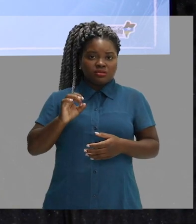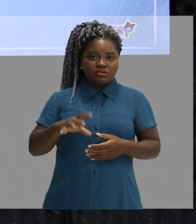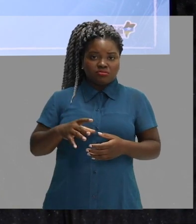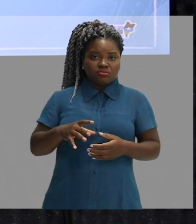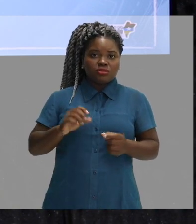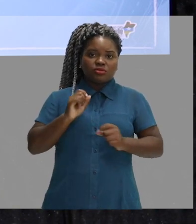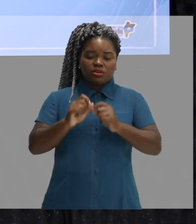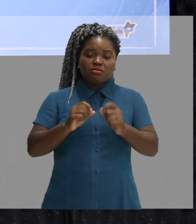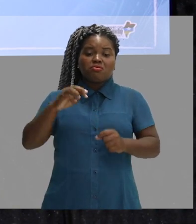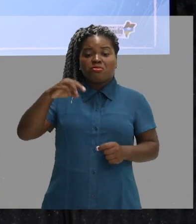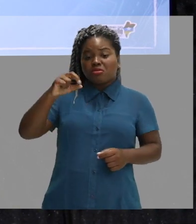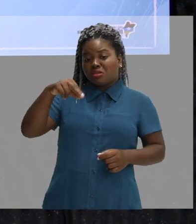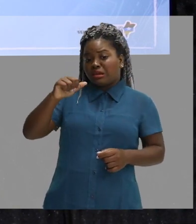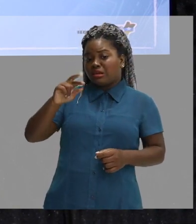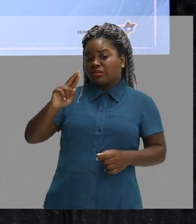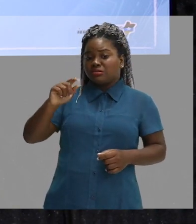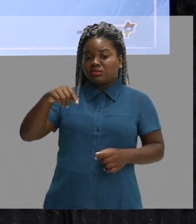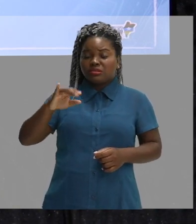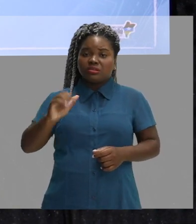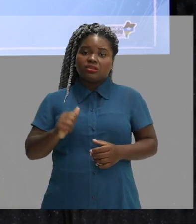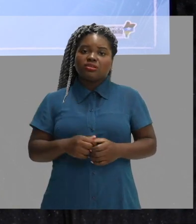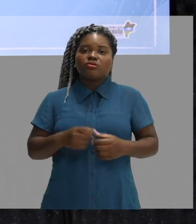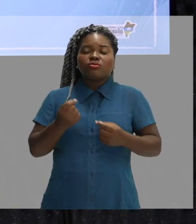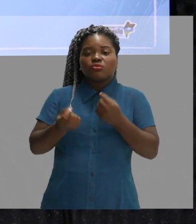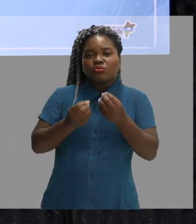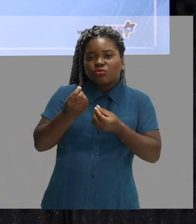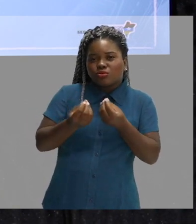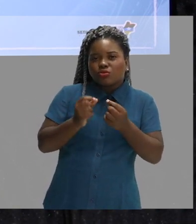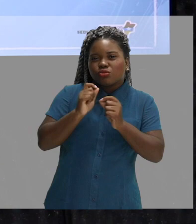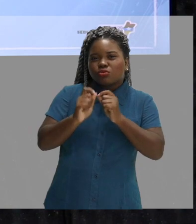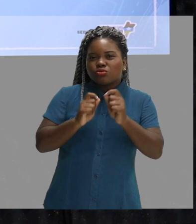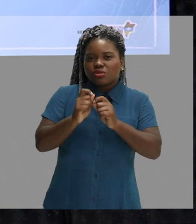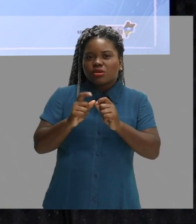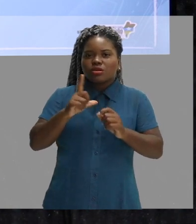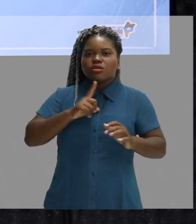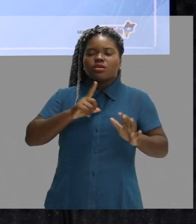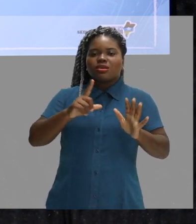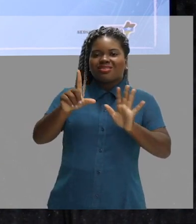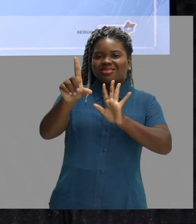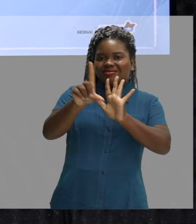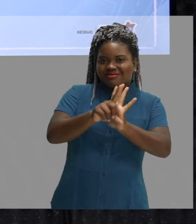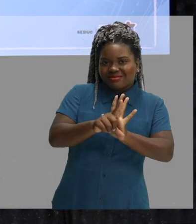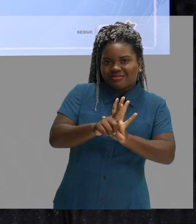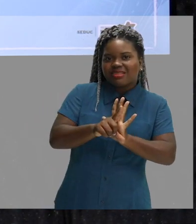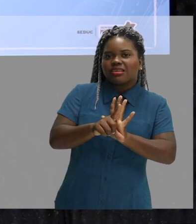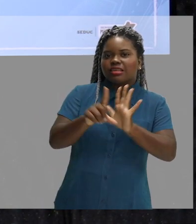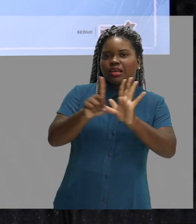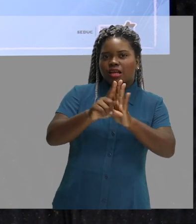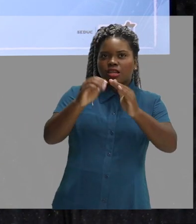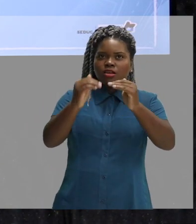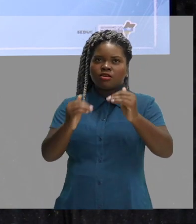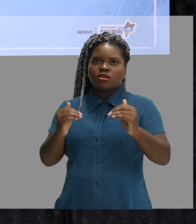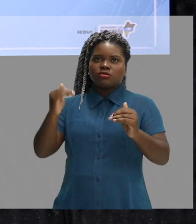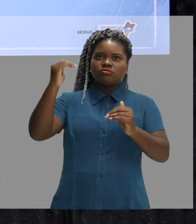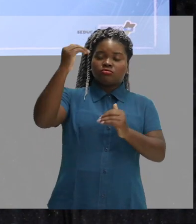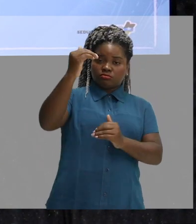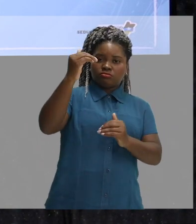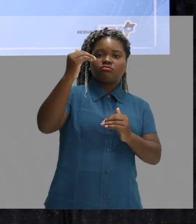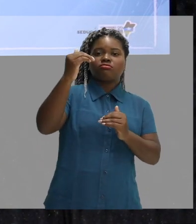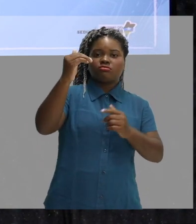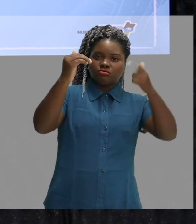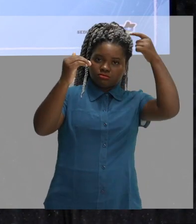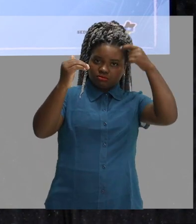é um defensor de uma monarquia, mas uma monarquia constitucional, onde existam leis e a lei esteja acima da vontade